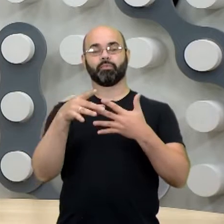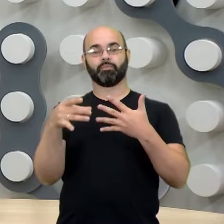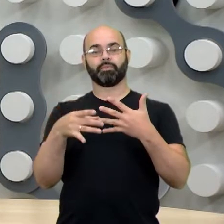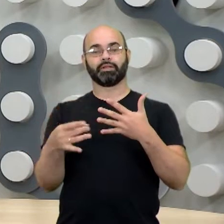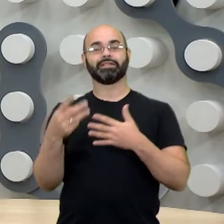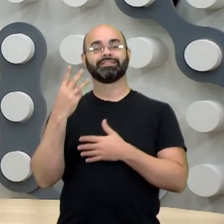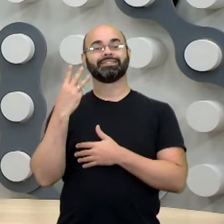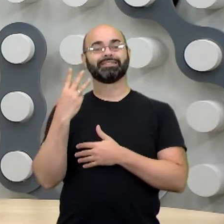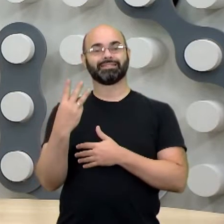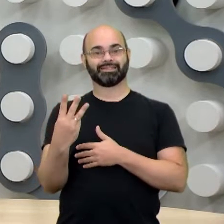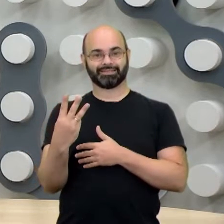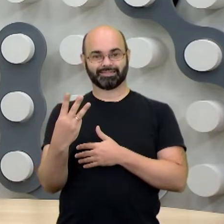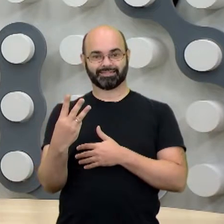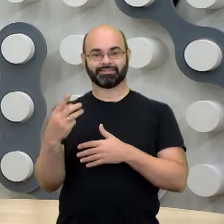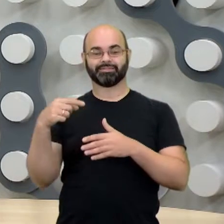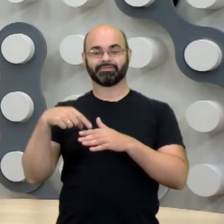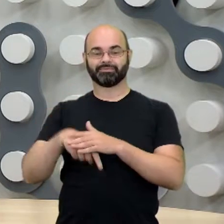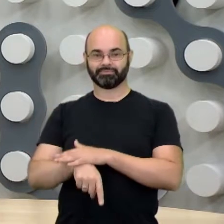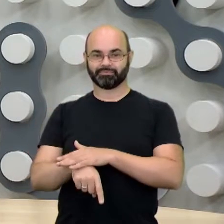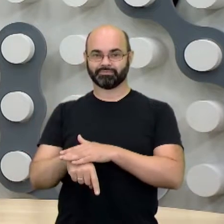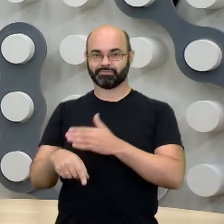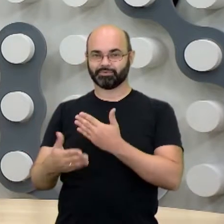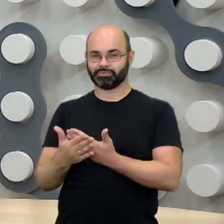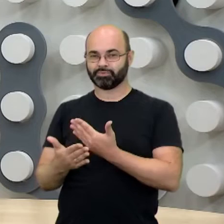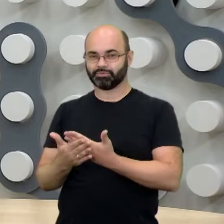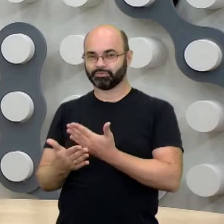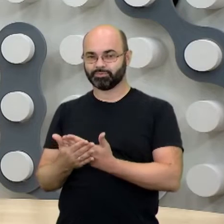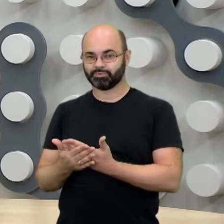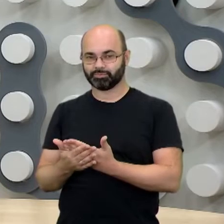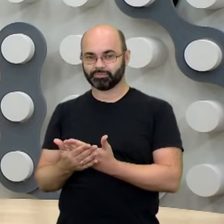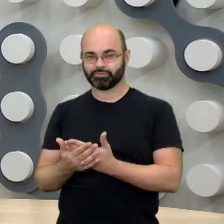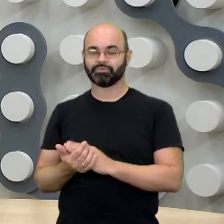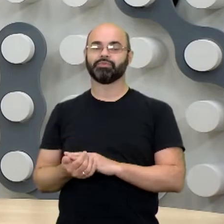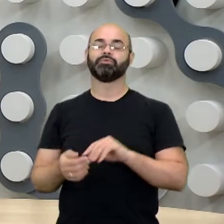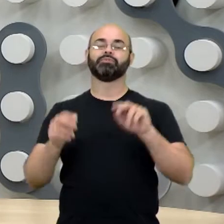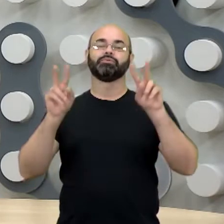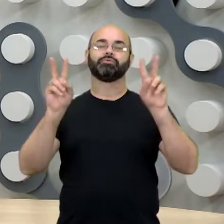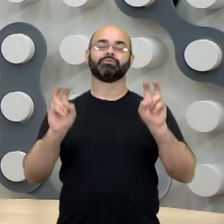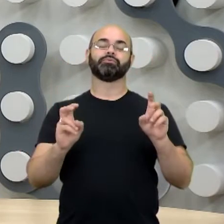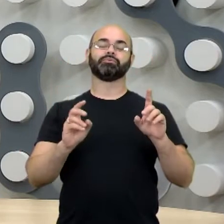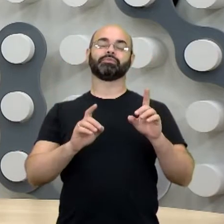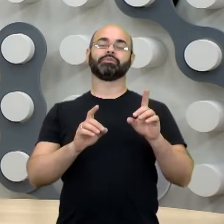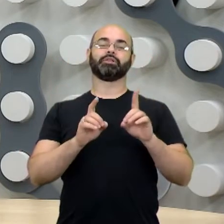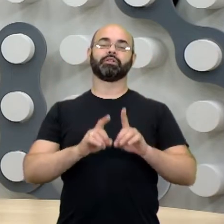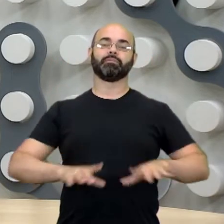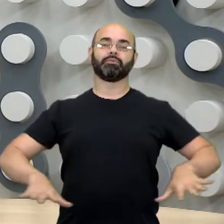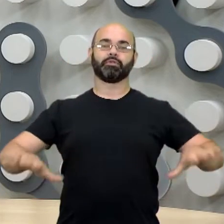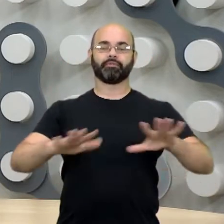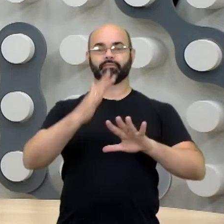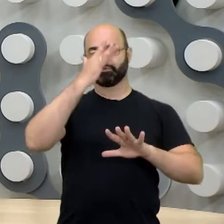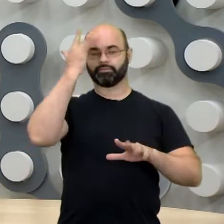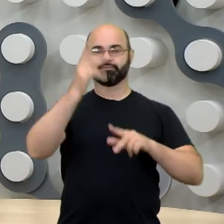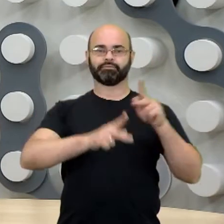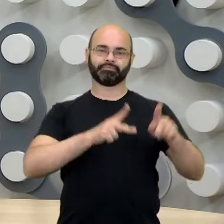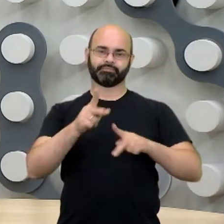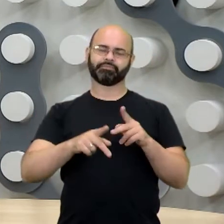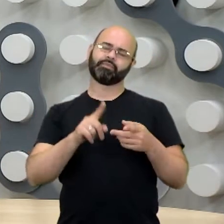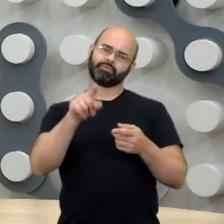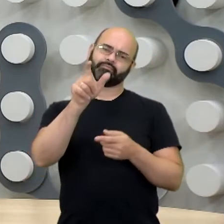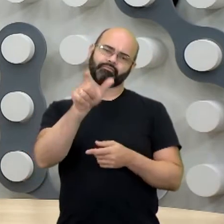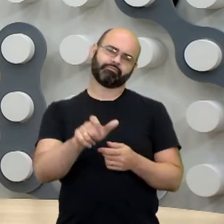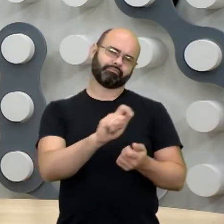aí sobre a demografia e a investigação aí das populações humanas, tá certo? É uma questão de se adaptar,